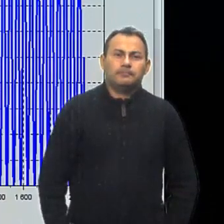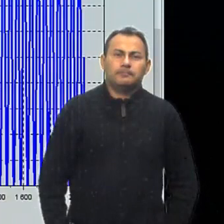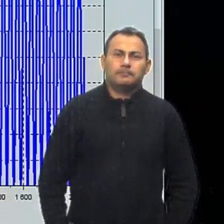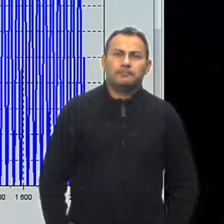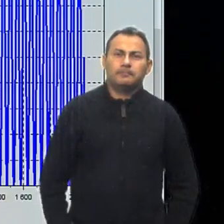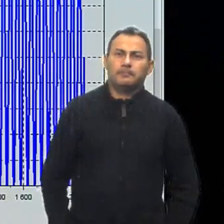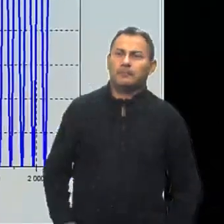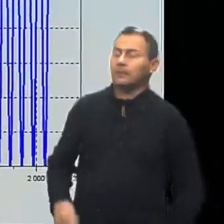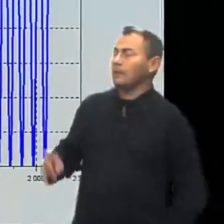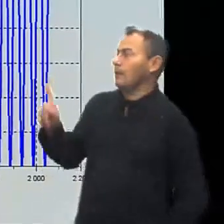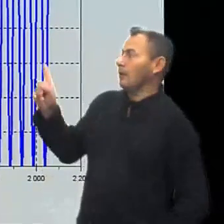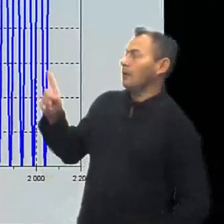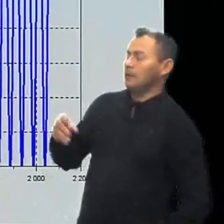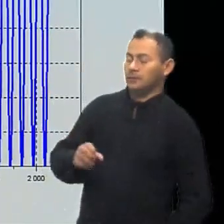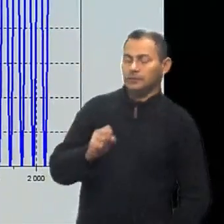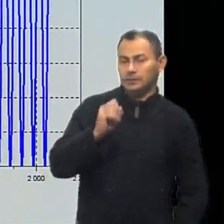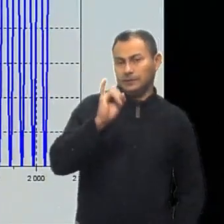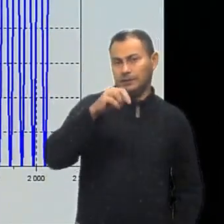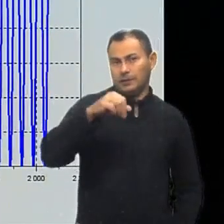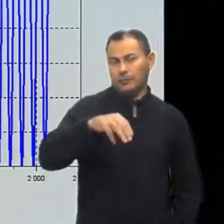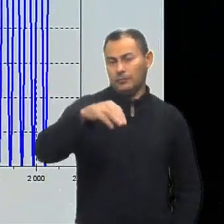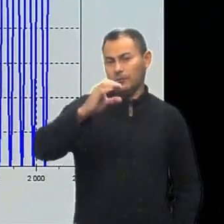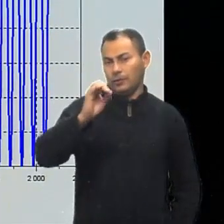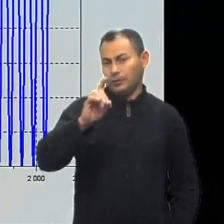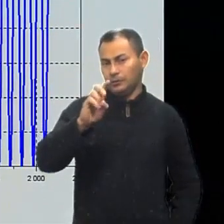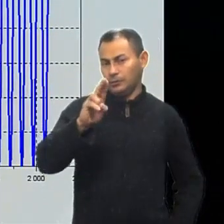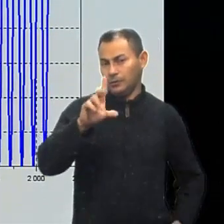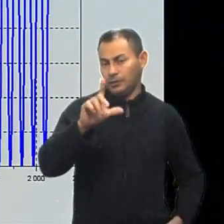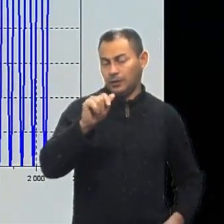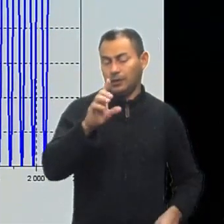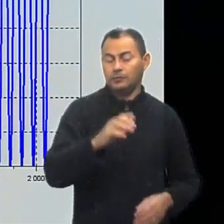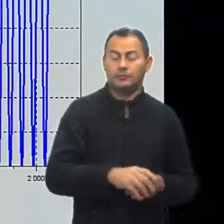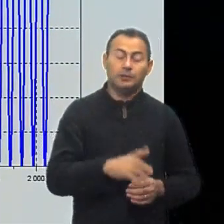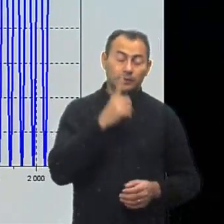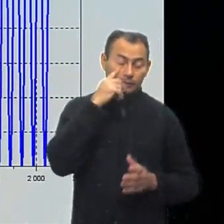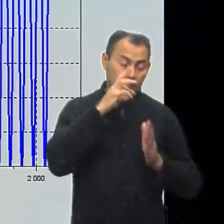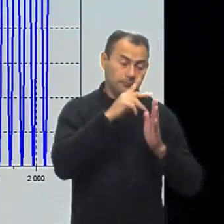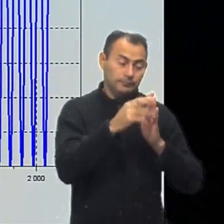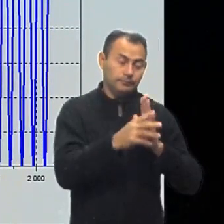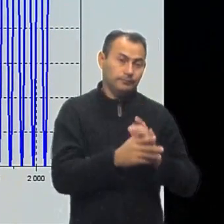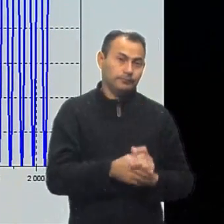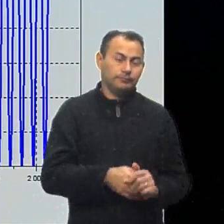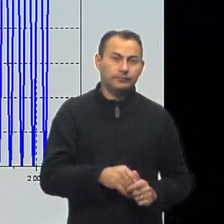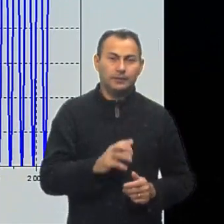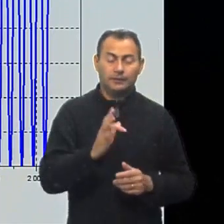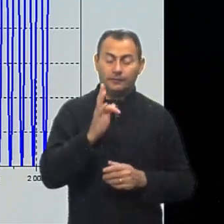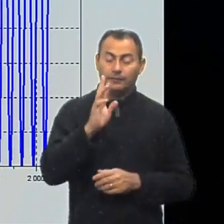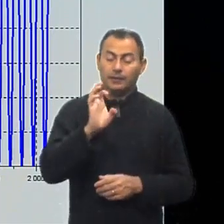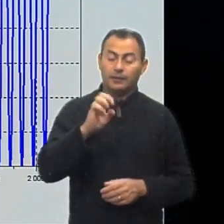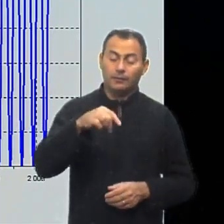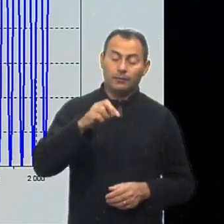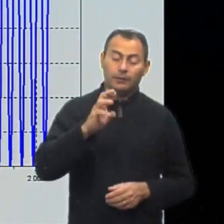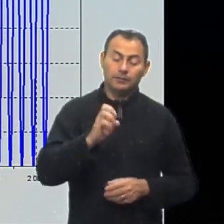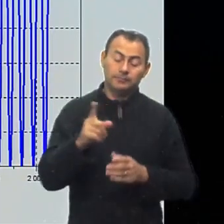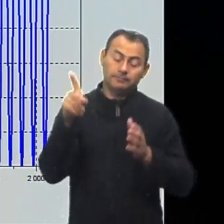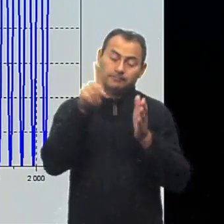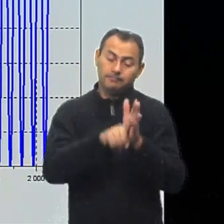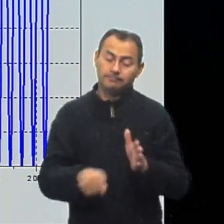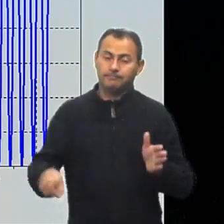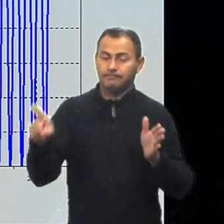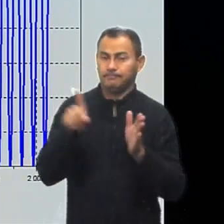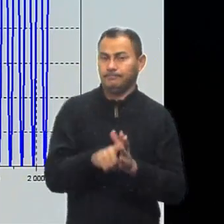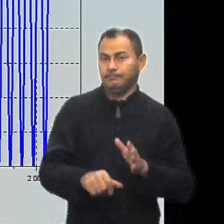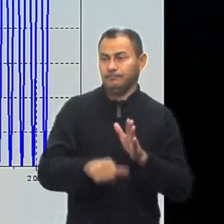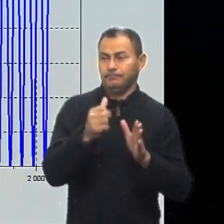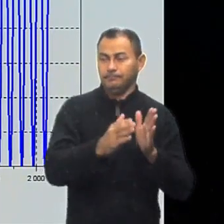Então, aqui você tem um sinal modulado, você vê a variação. Aqui, frequência,